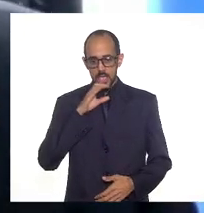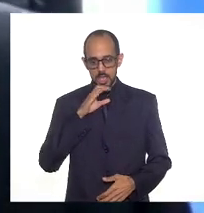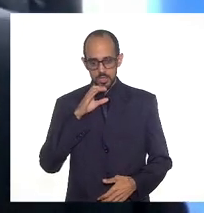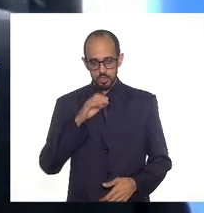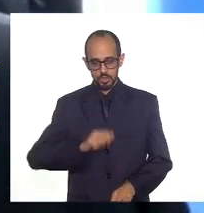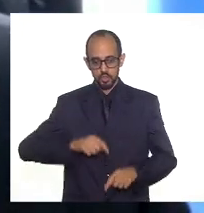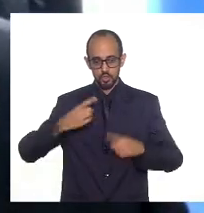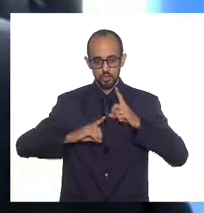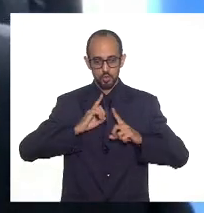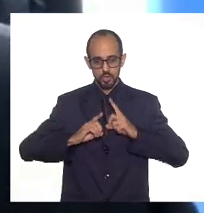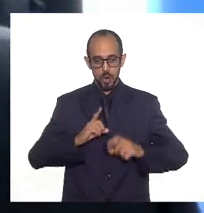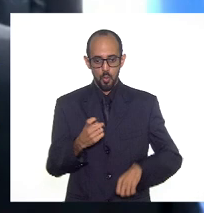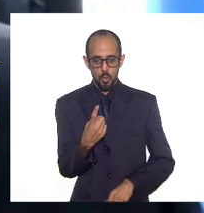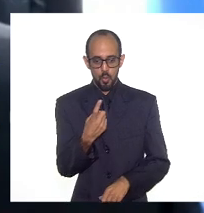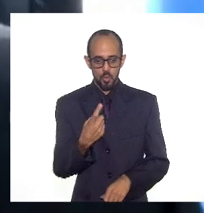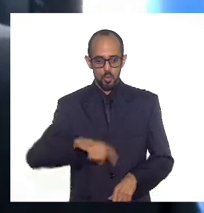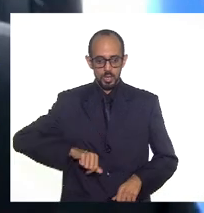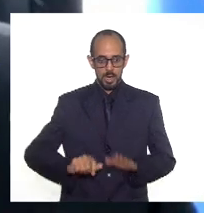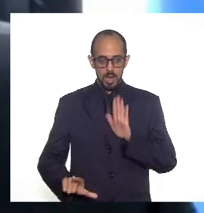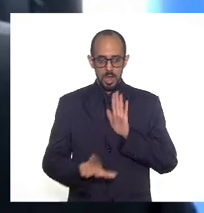única. Projeto de lei